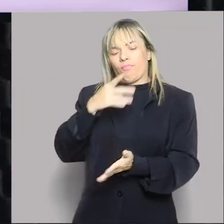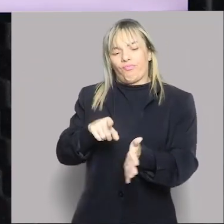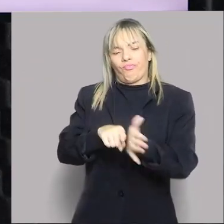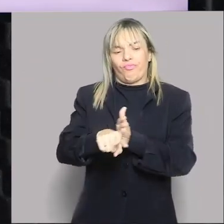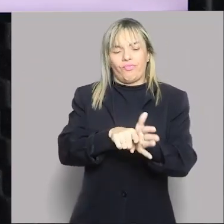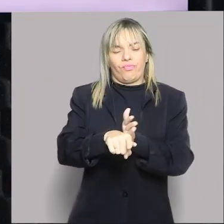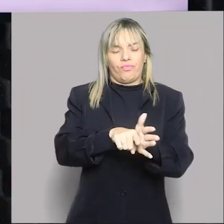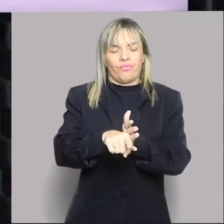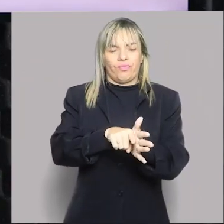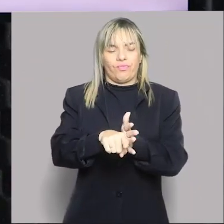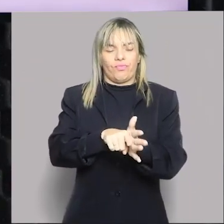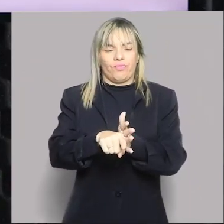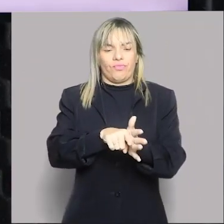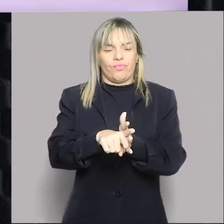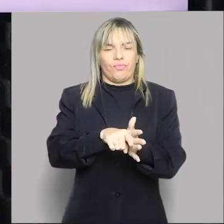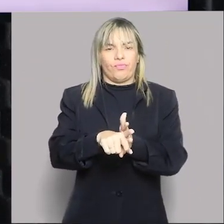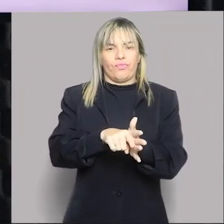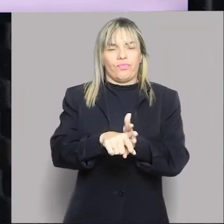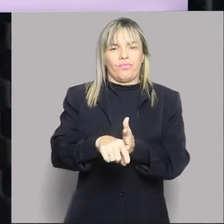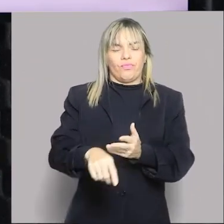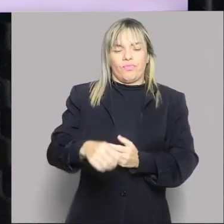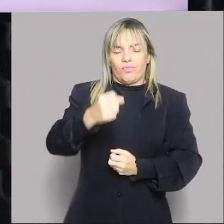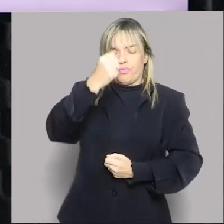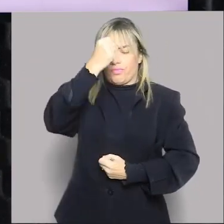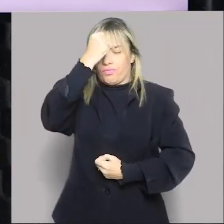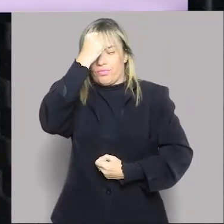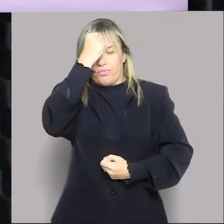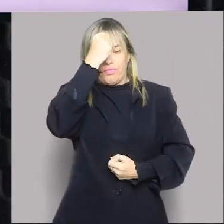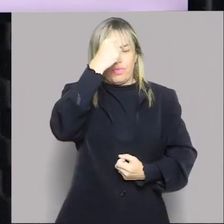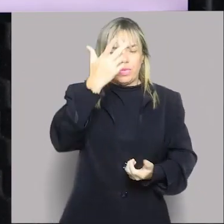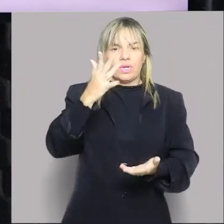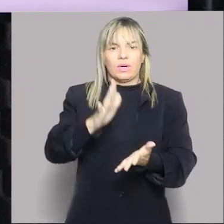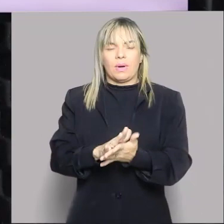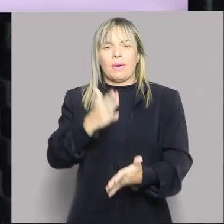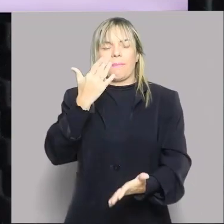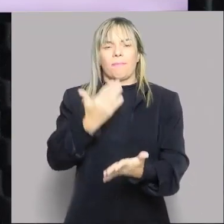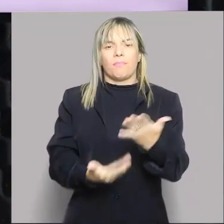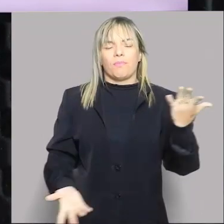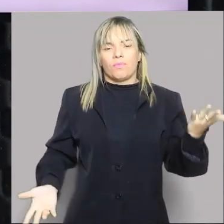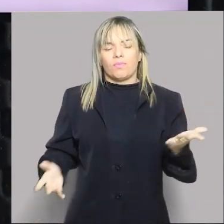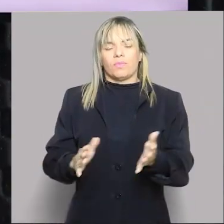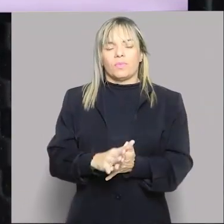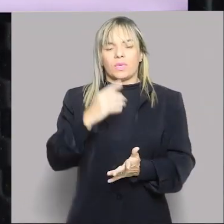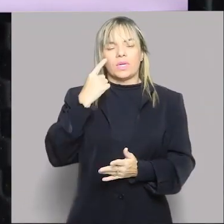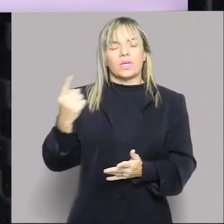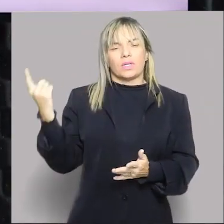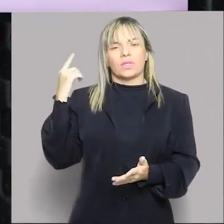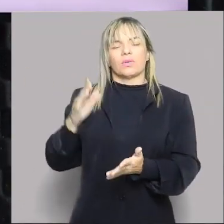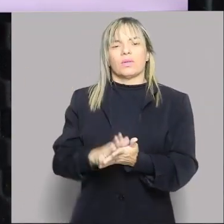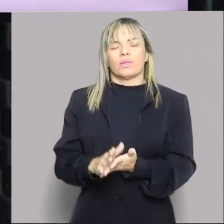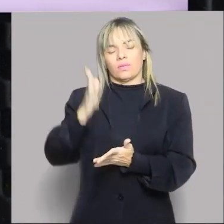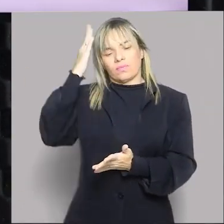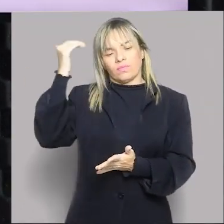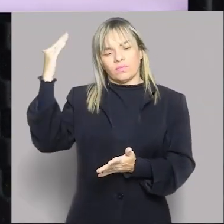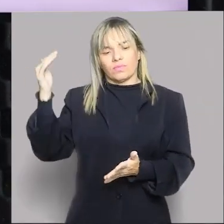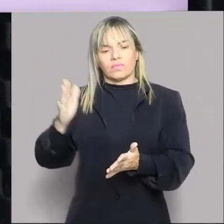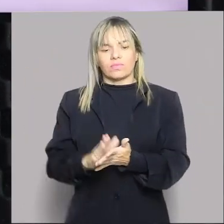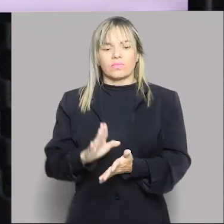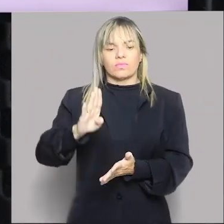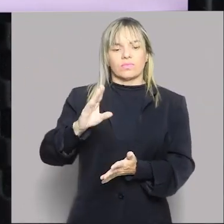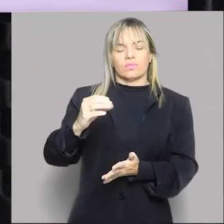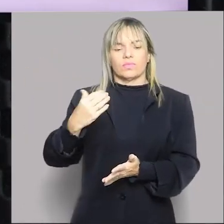Até a gente perdeu recentemente uma grande representante do reggae aqui no Maranhão, é uma tristeza. Bolero, blues. Gente,